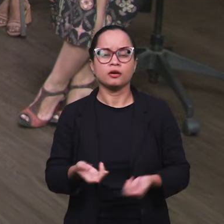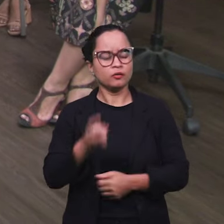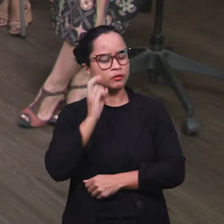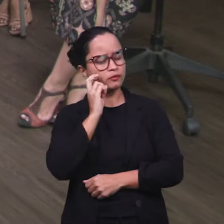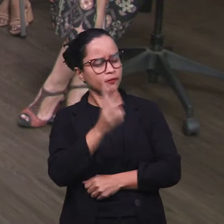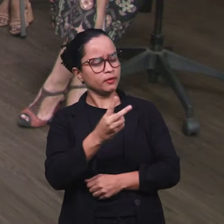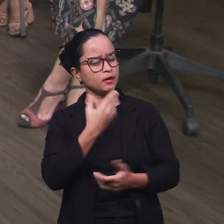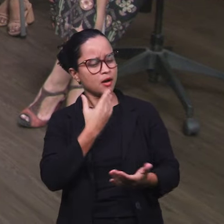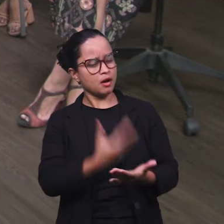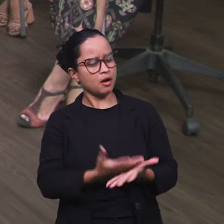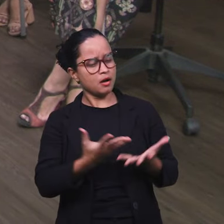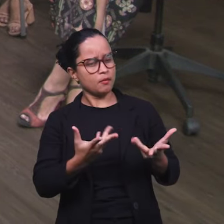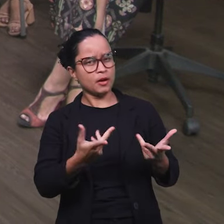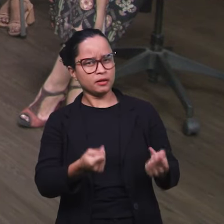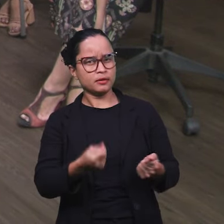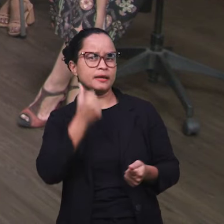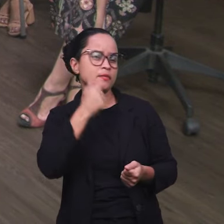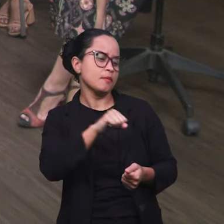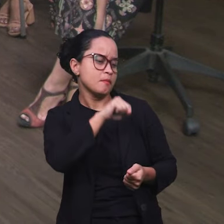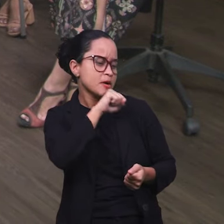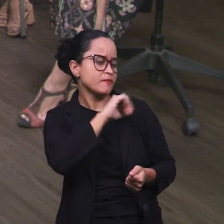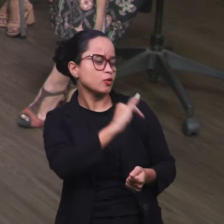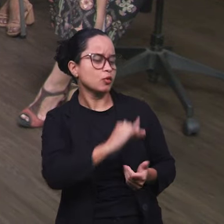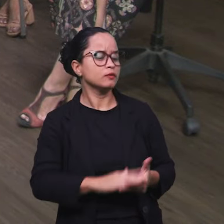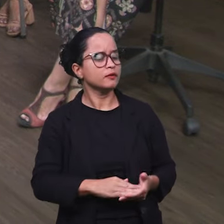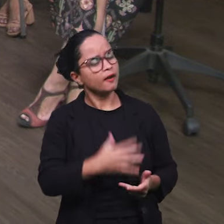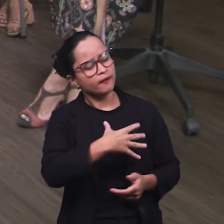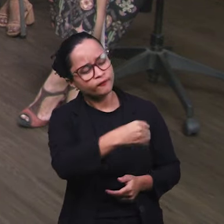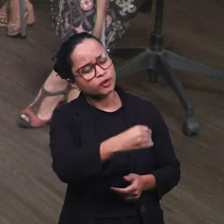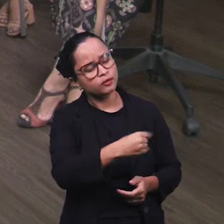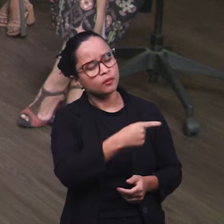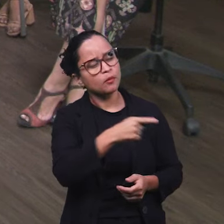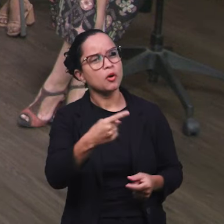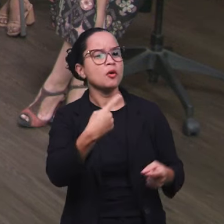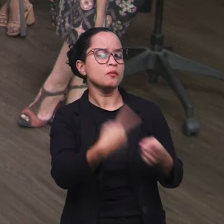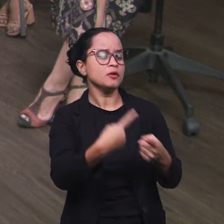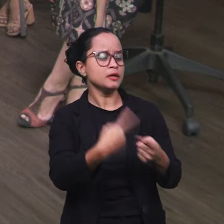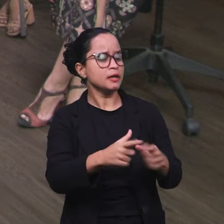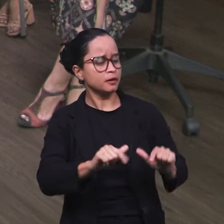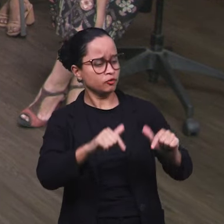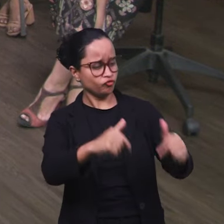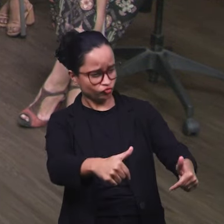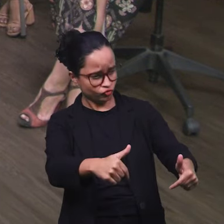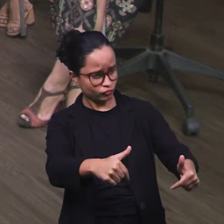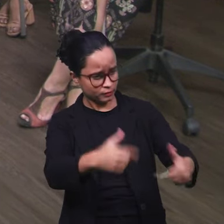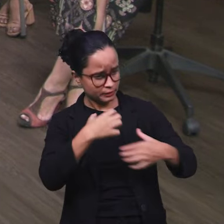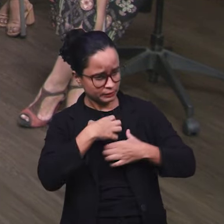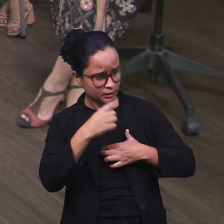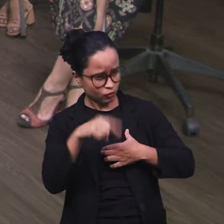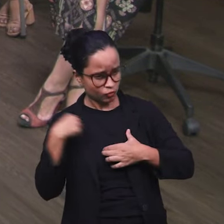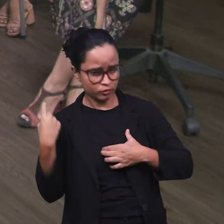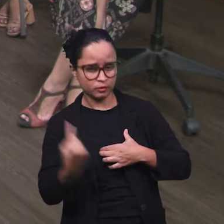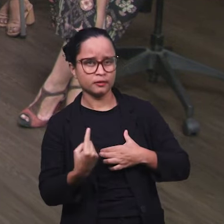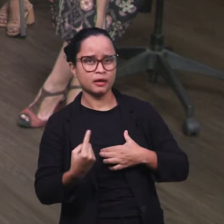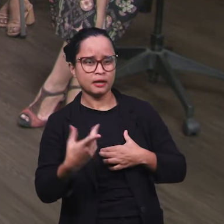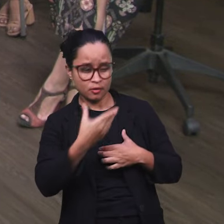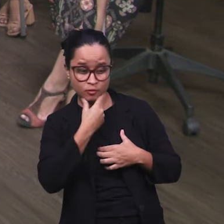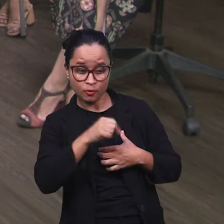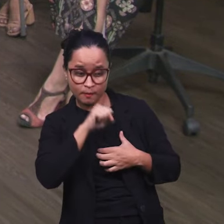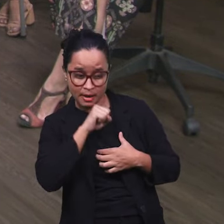e quando viram, maravilharam-se. E disse-lhe sua mãe: filho, por que fizestes assim